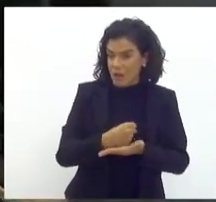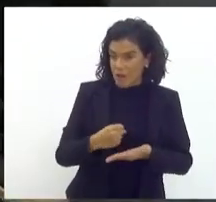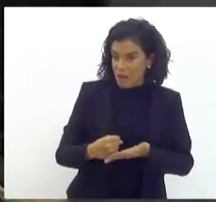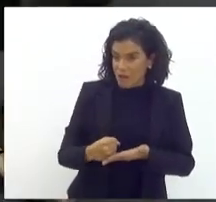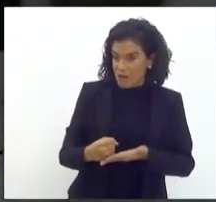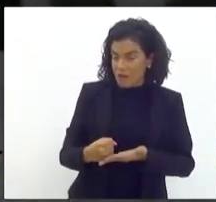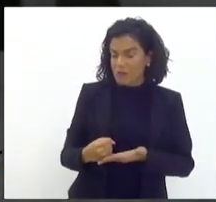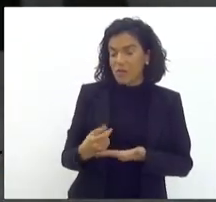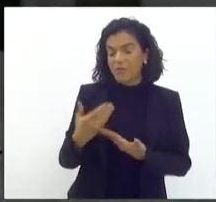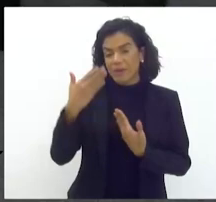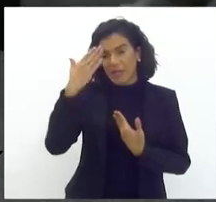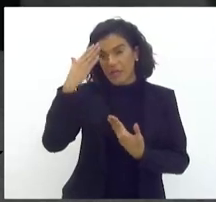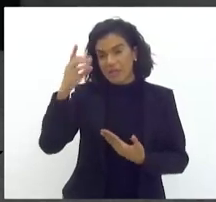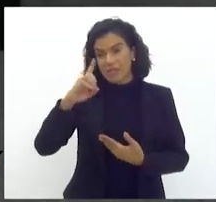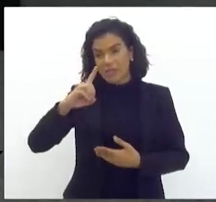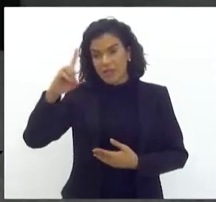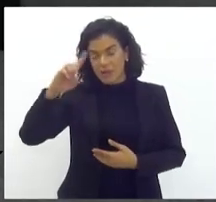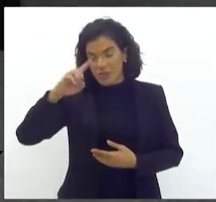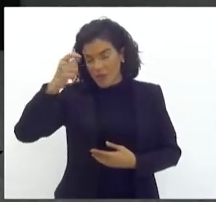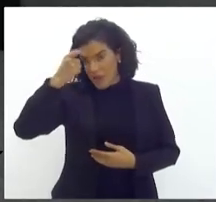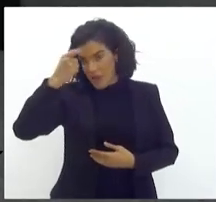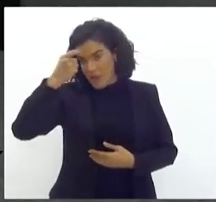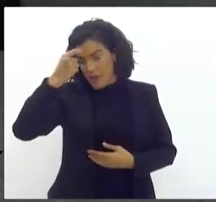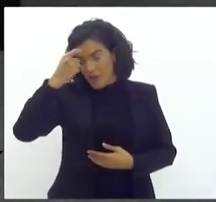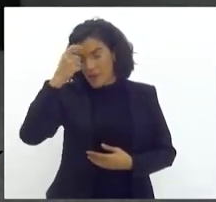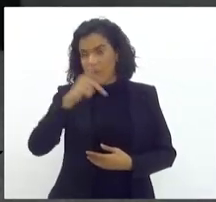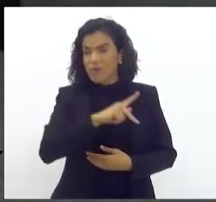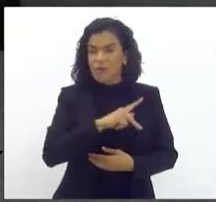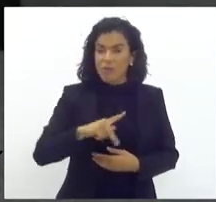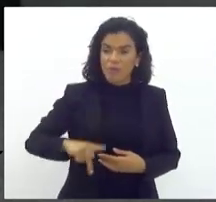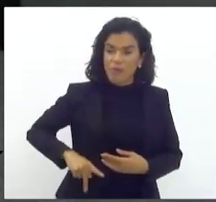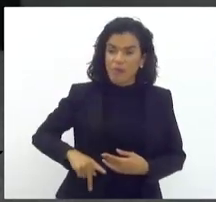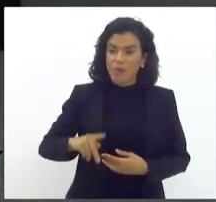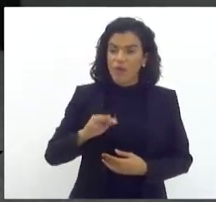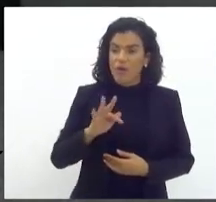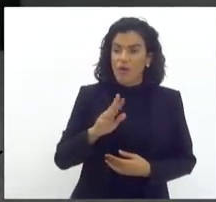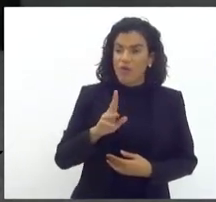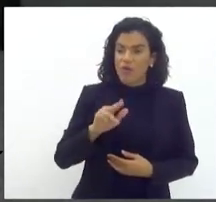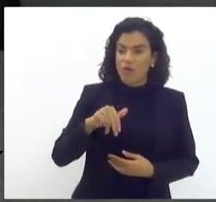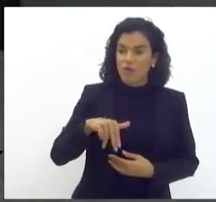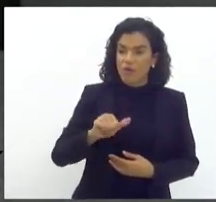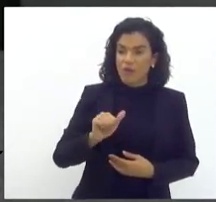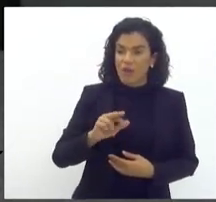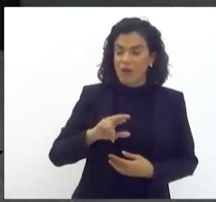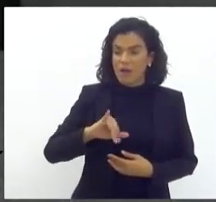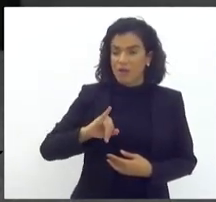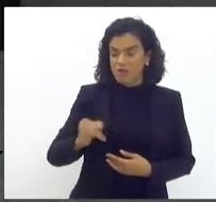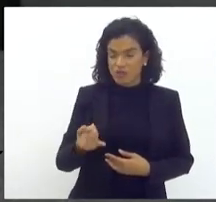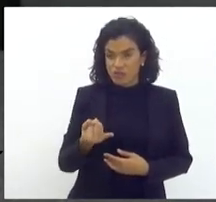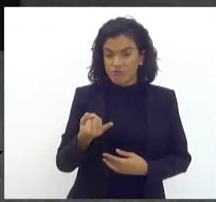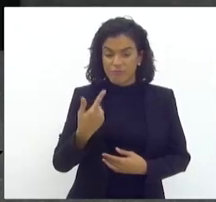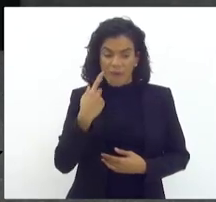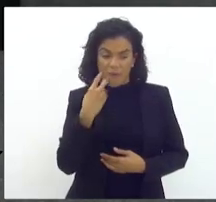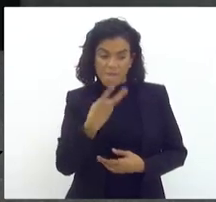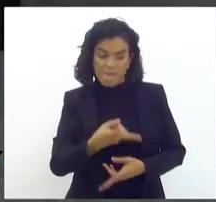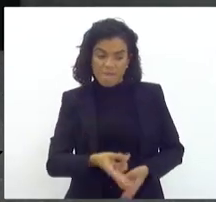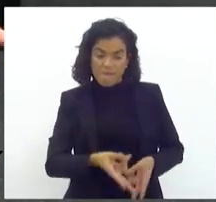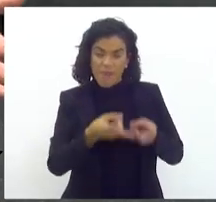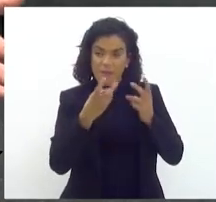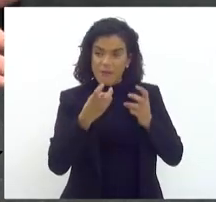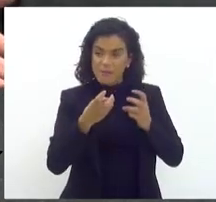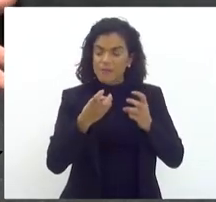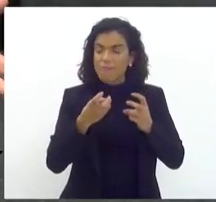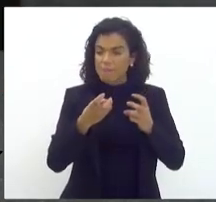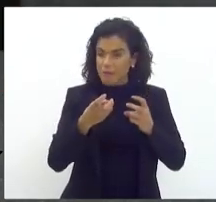graças a Deus e a consciência do presidente da funage que viu a necessidade quer dizer que não viu